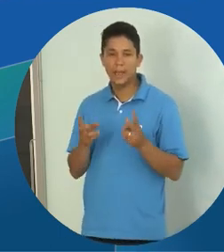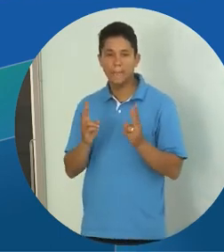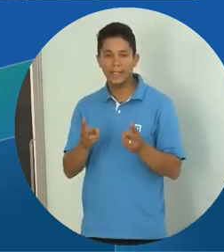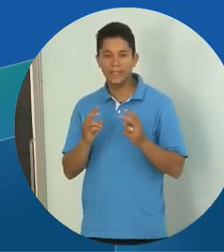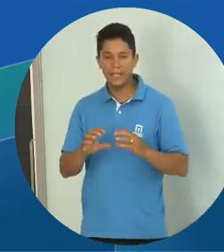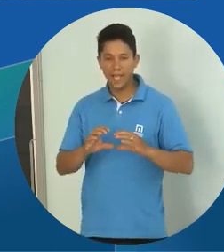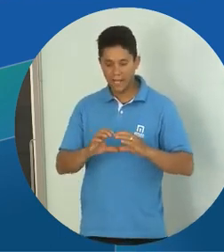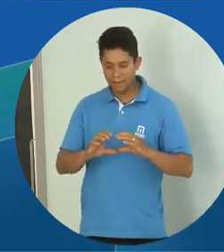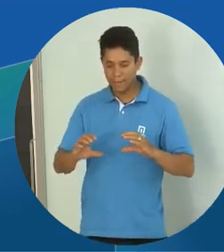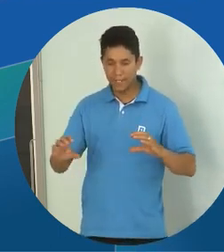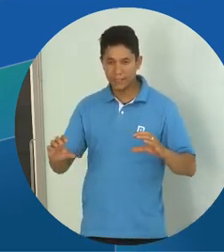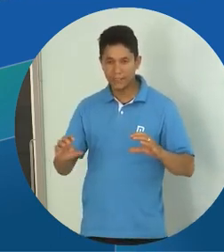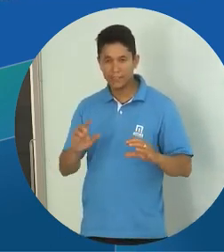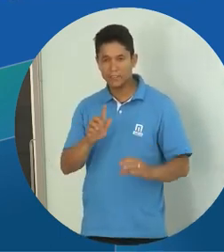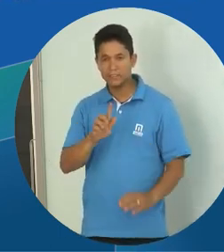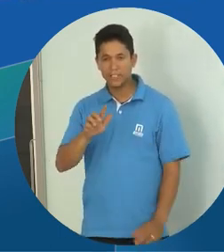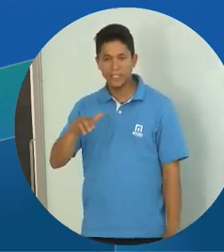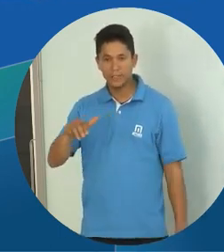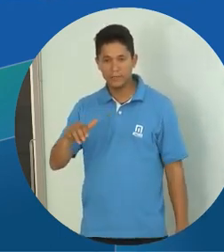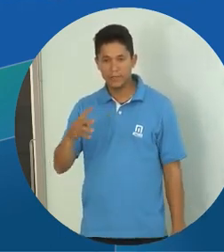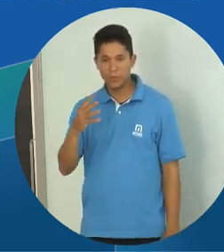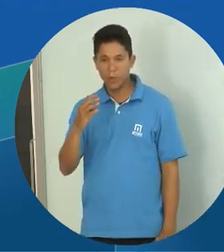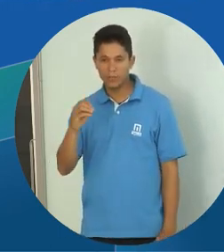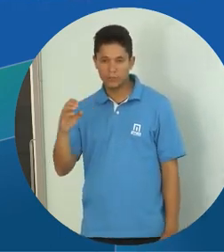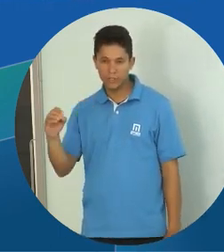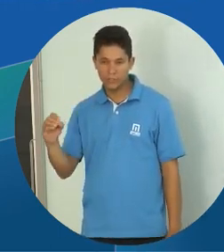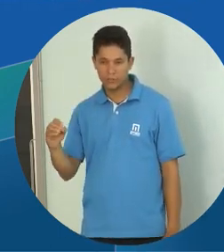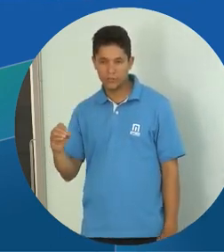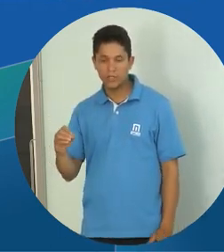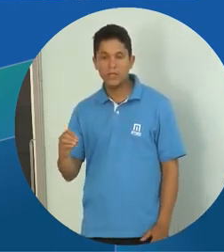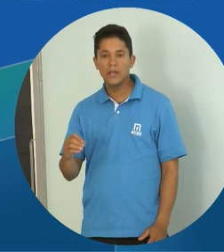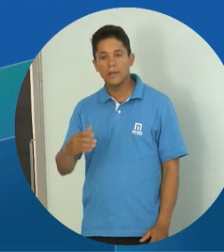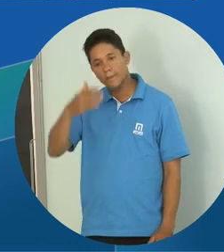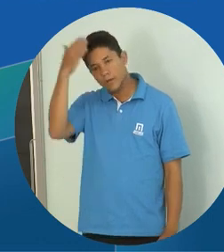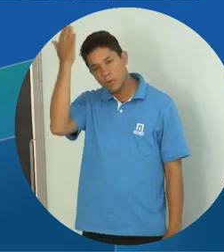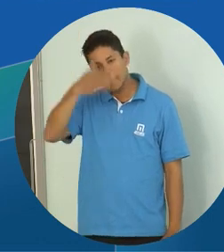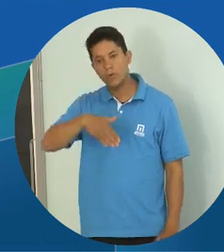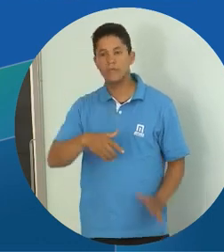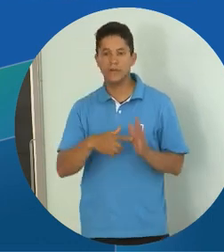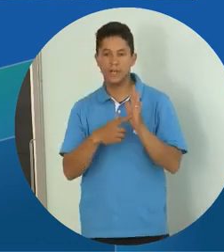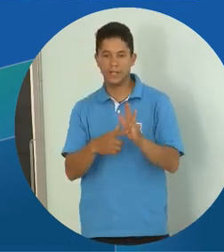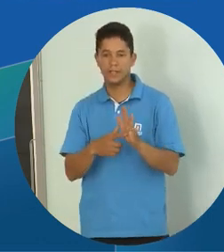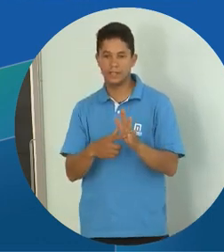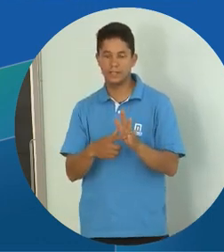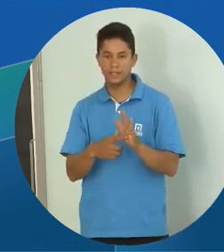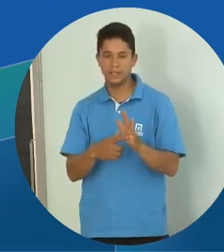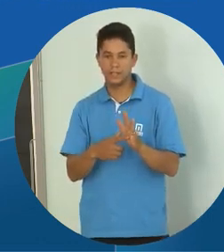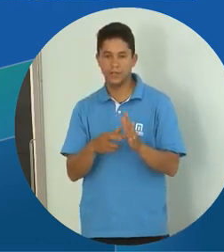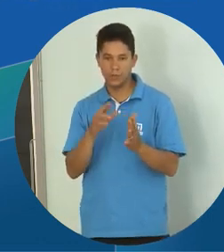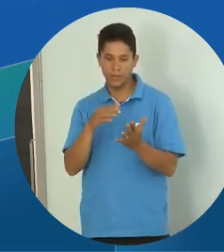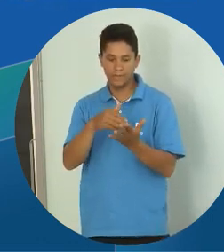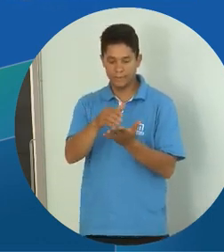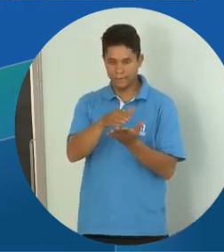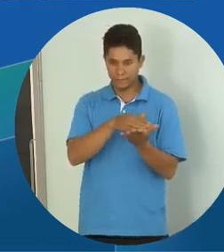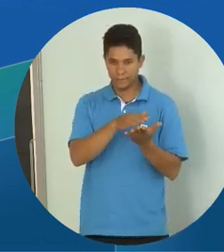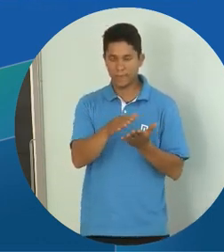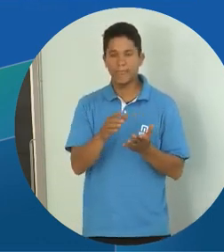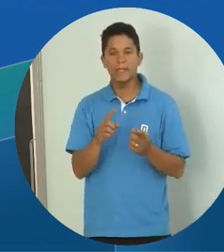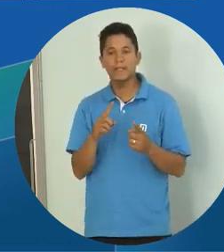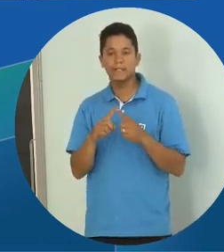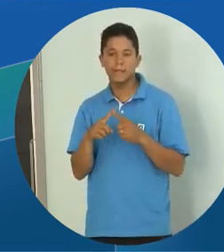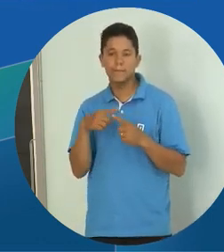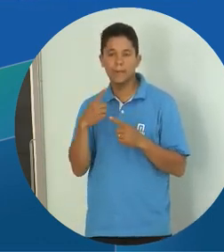a expansão dela somente nessa camada, para comprovar o efeito de conseguir essa impermeabilização. Posteriormente, colocamos mais